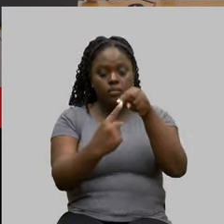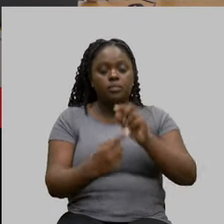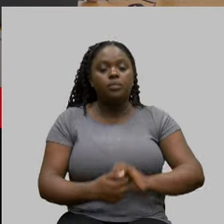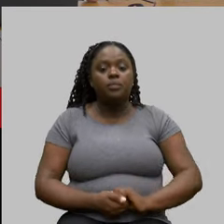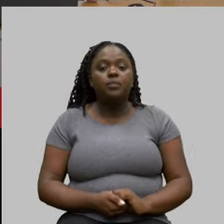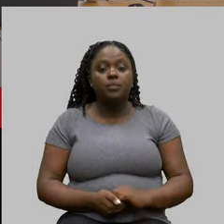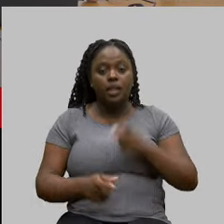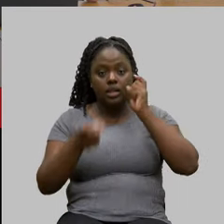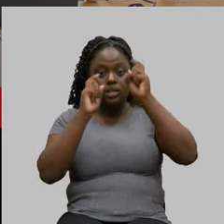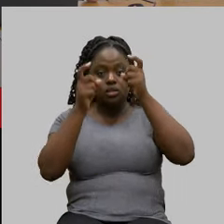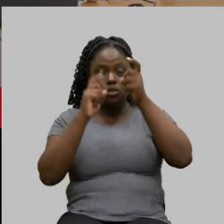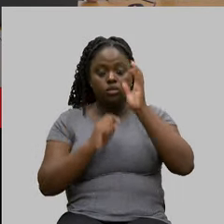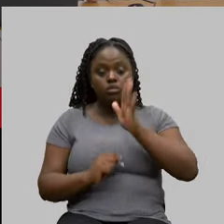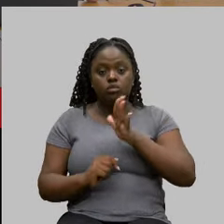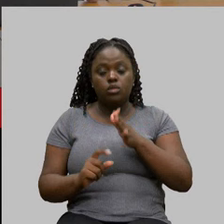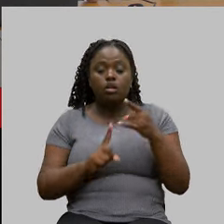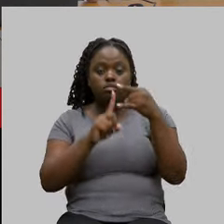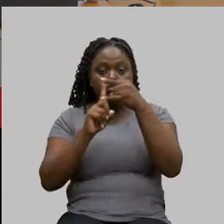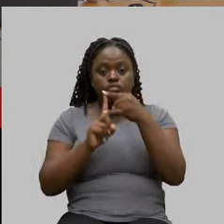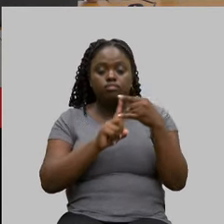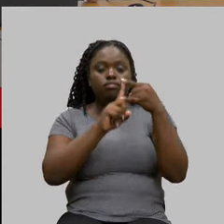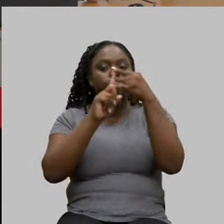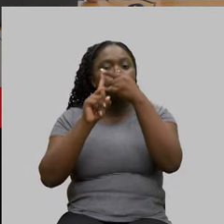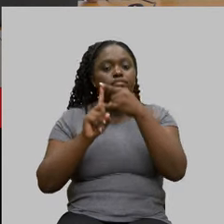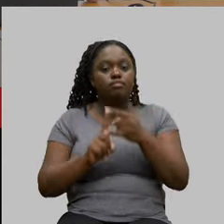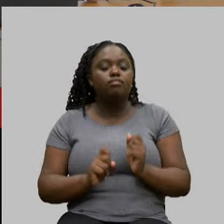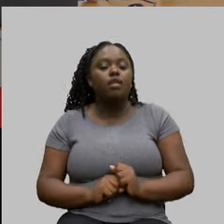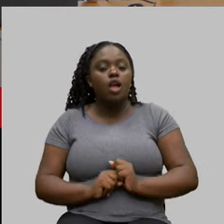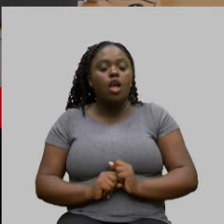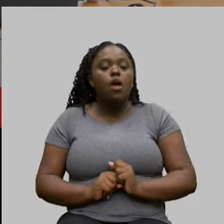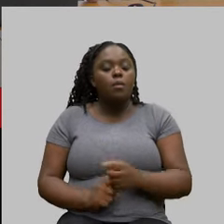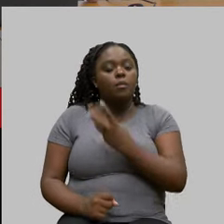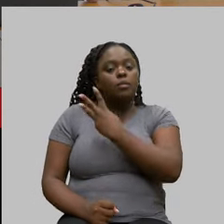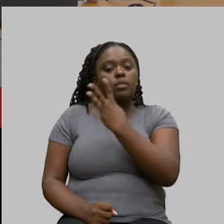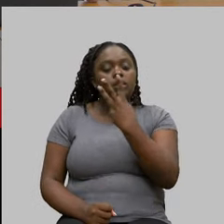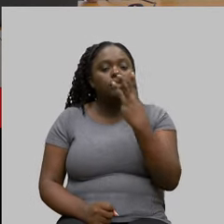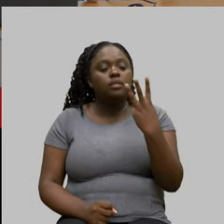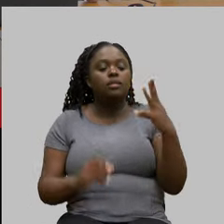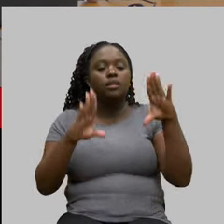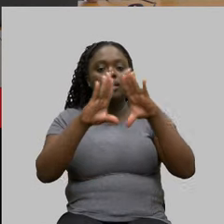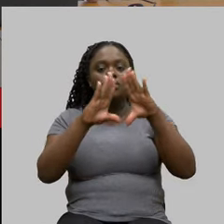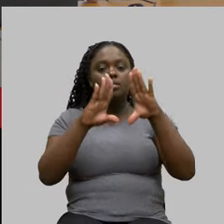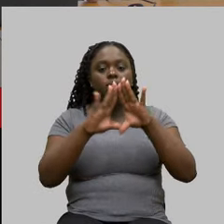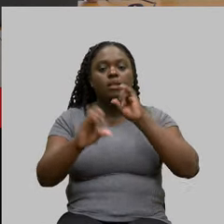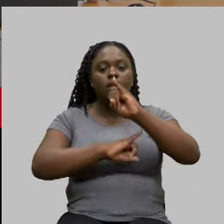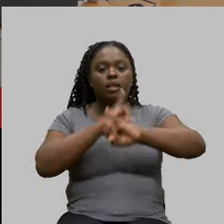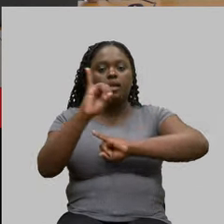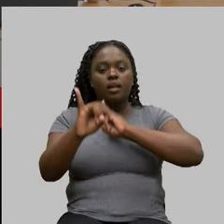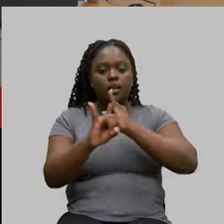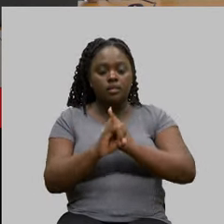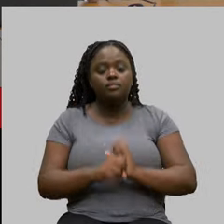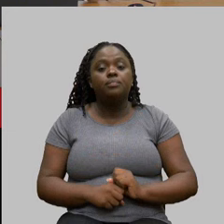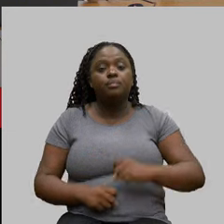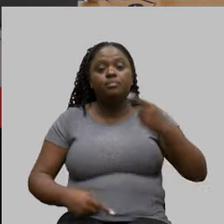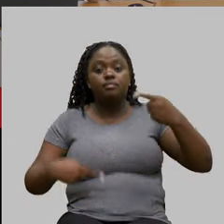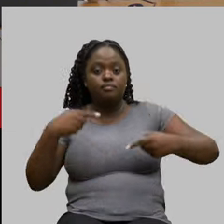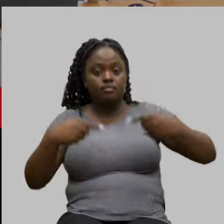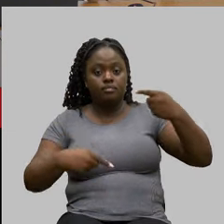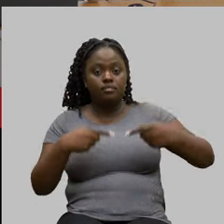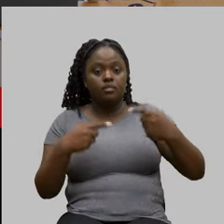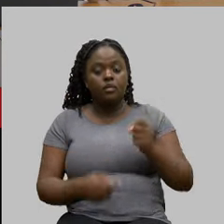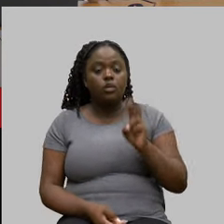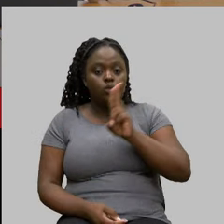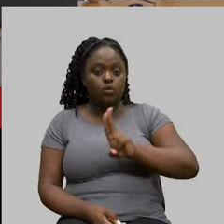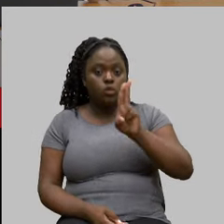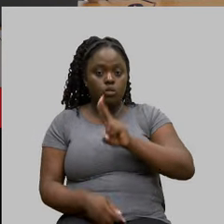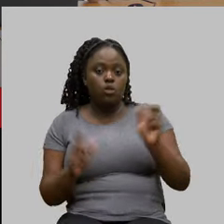esta reunião está sendo transmitida ao vivo pelo Portal da assembleia na internet neste debate o usuário poderá